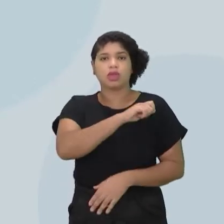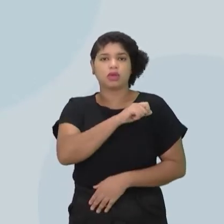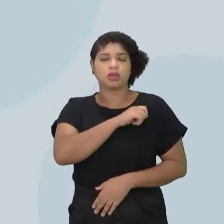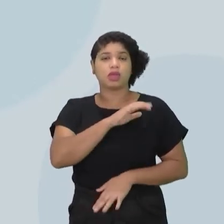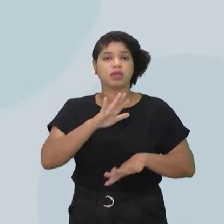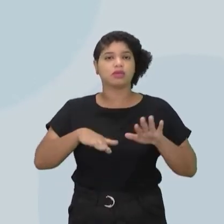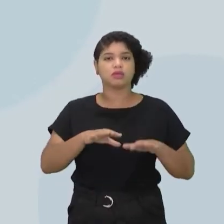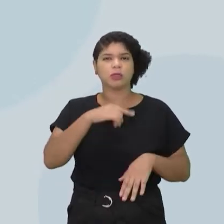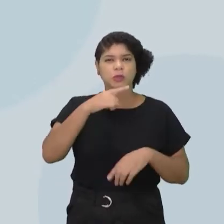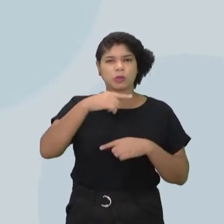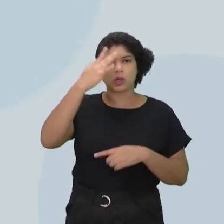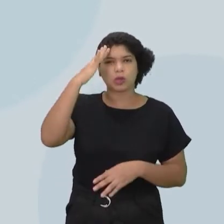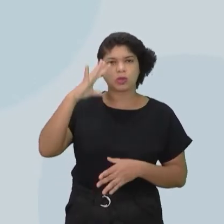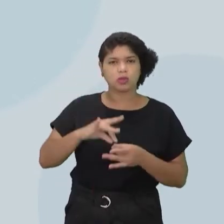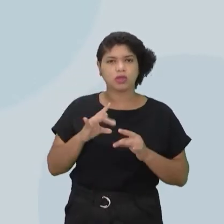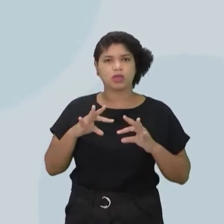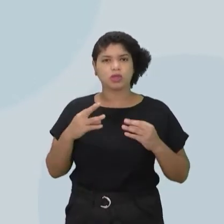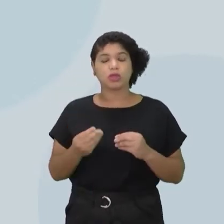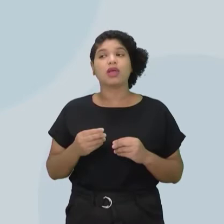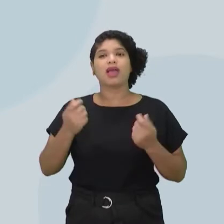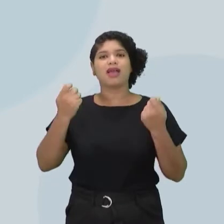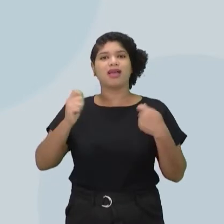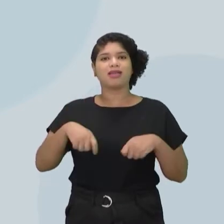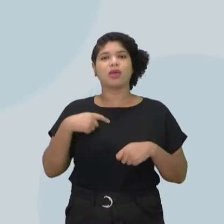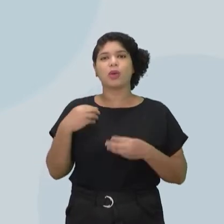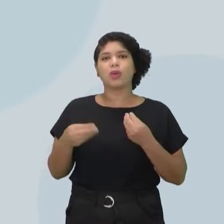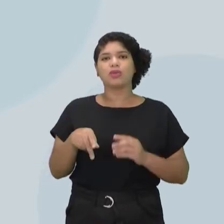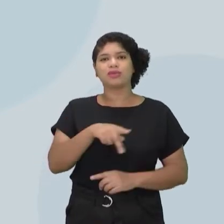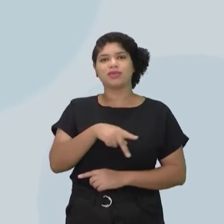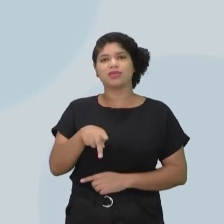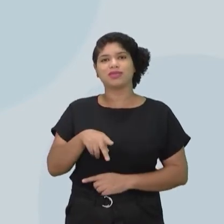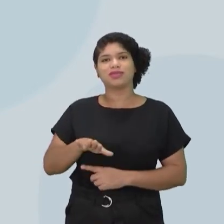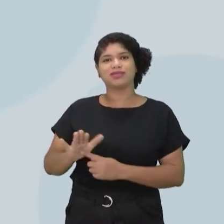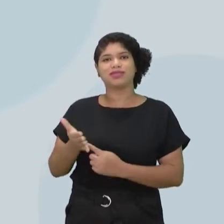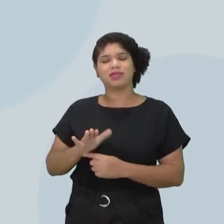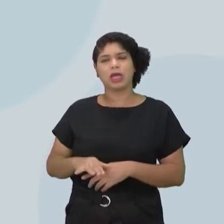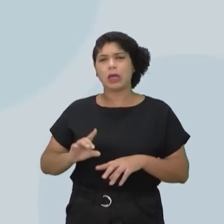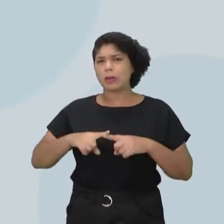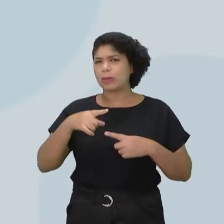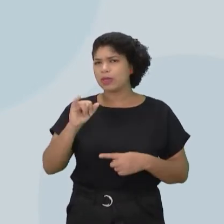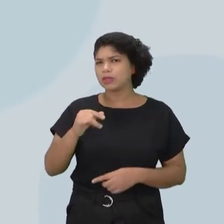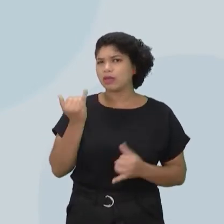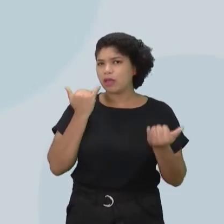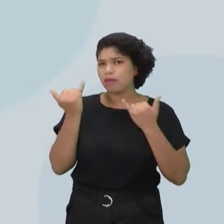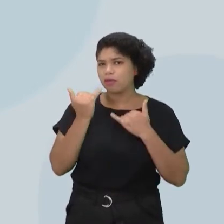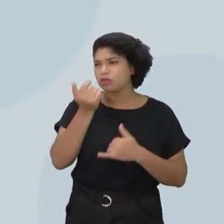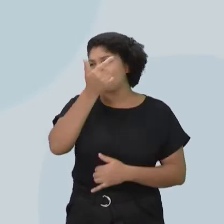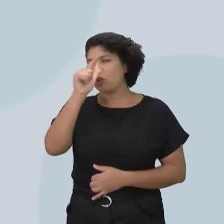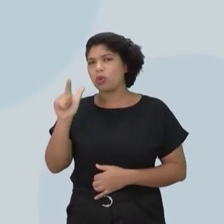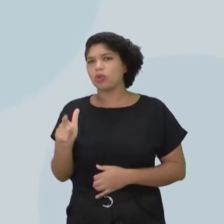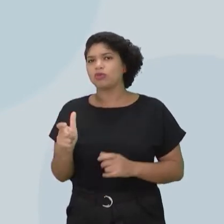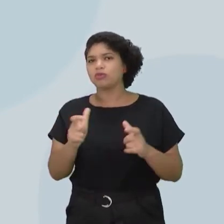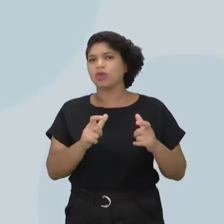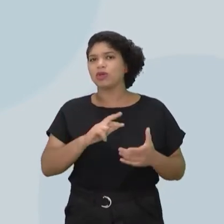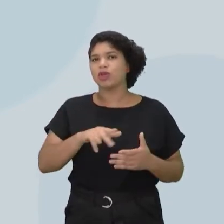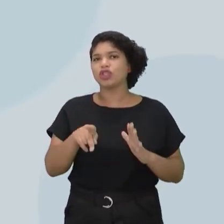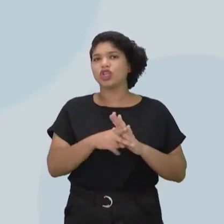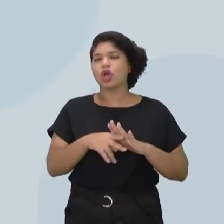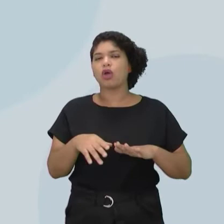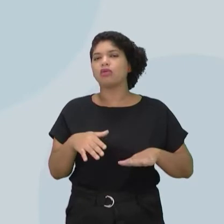até a superfície onde ele se encontra. Mas e se esse saber não estivesse em nenhum outro lugar, senão na própria